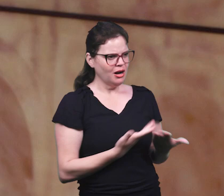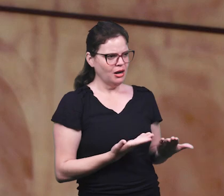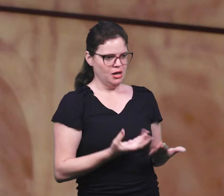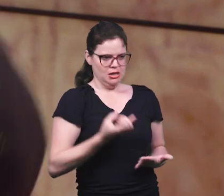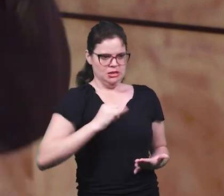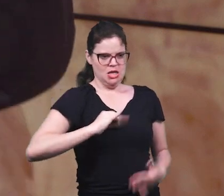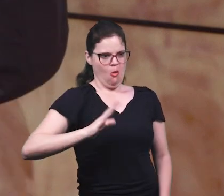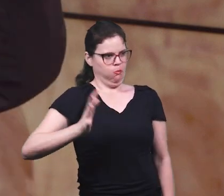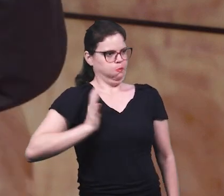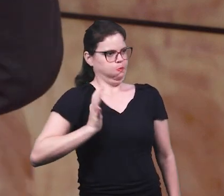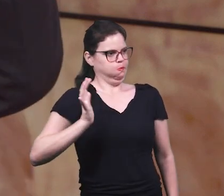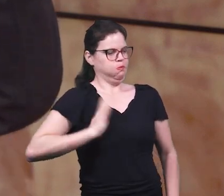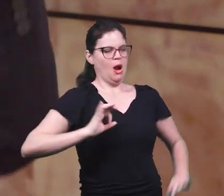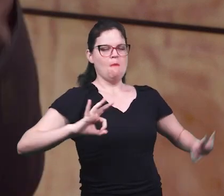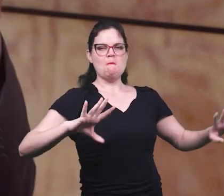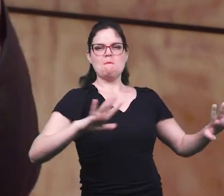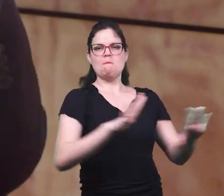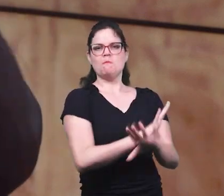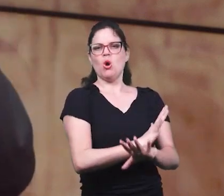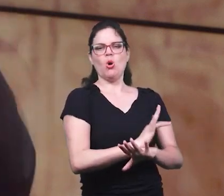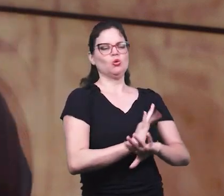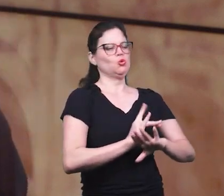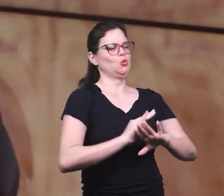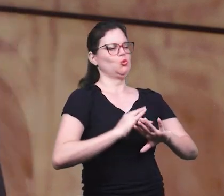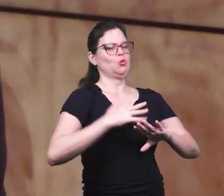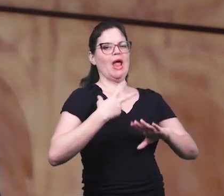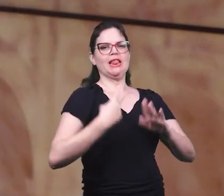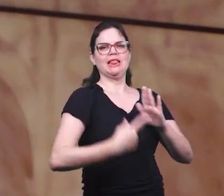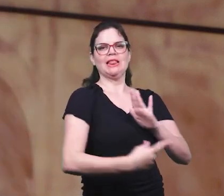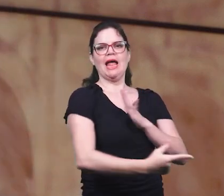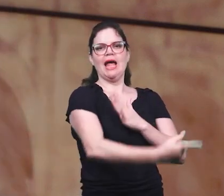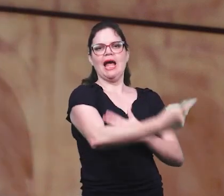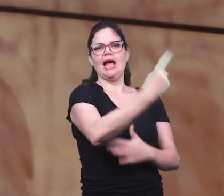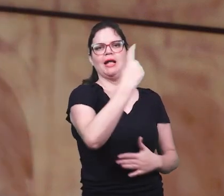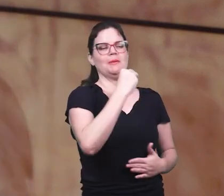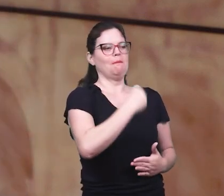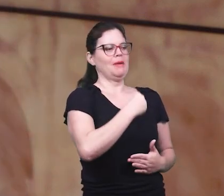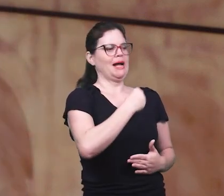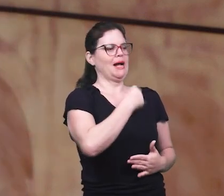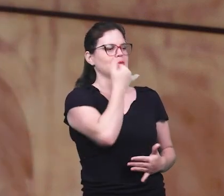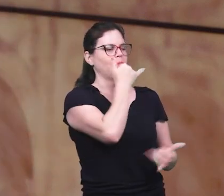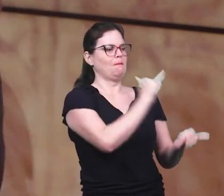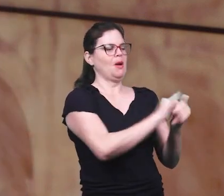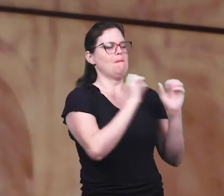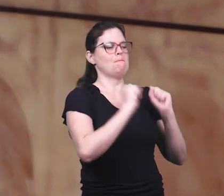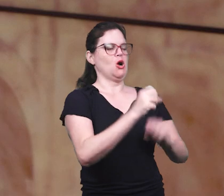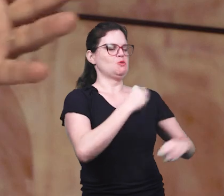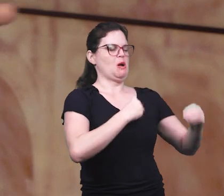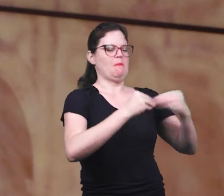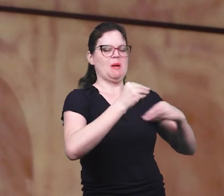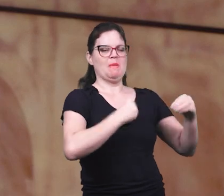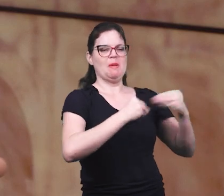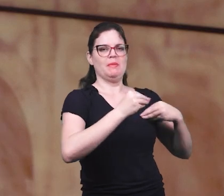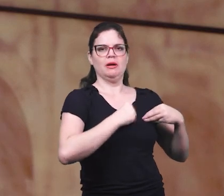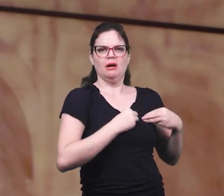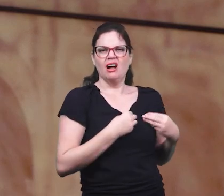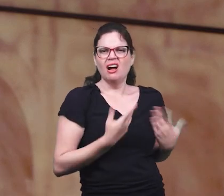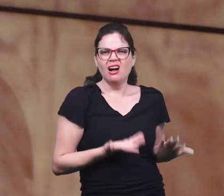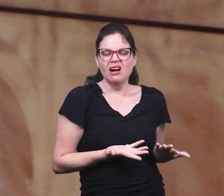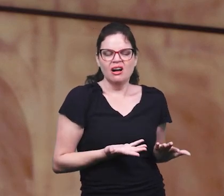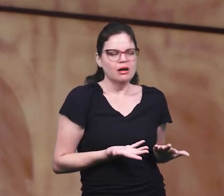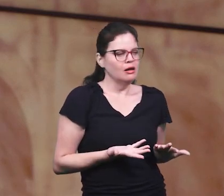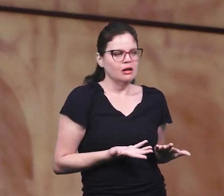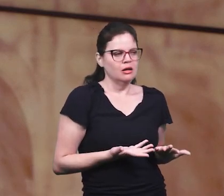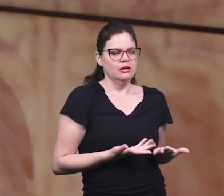fosse rico, então estava perdoado o resto da vida. Tem gente que pagava, já é o futuro, né? O futuro está todo garantido. Pode pecar à vontade, que não tinha problema de nada,